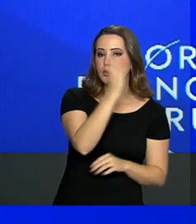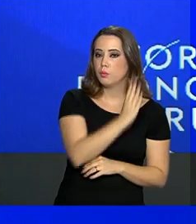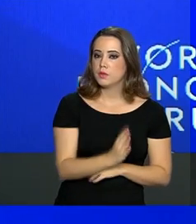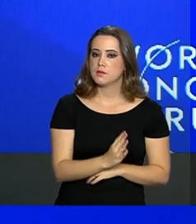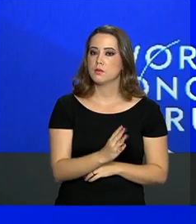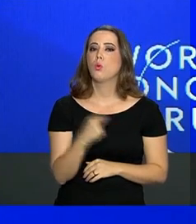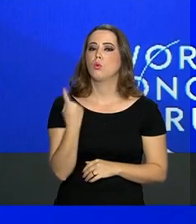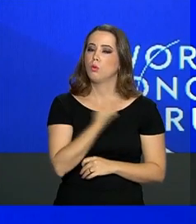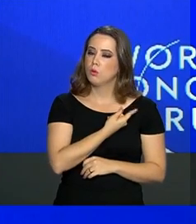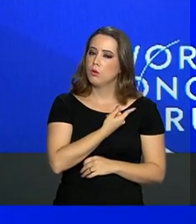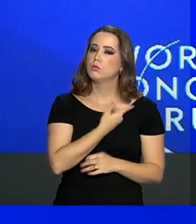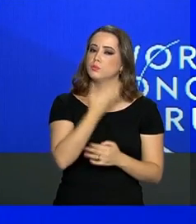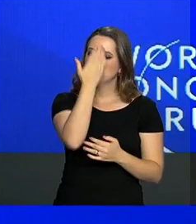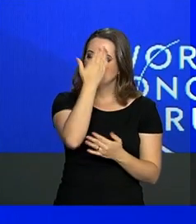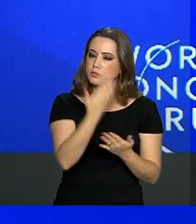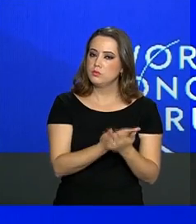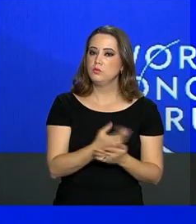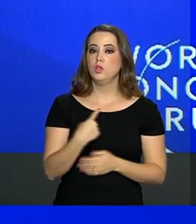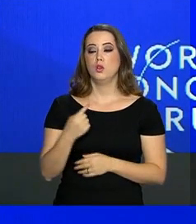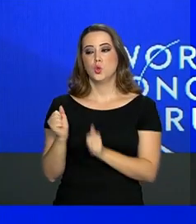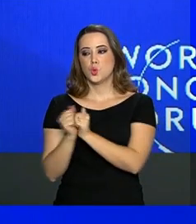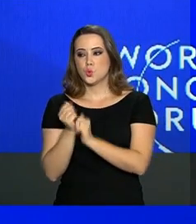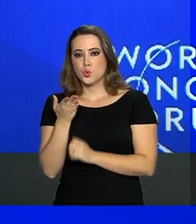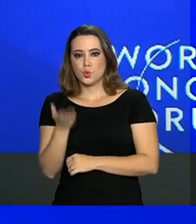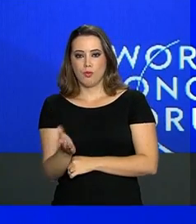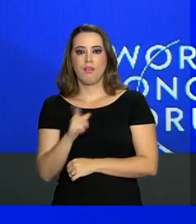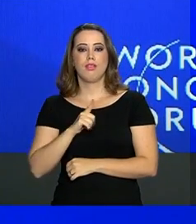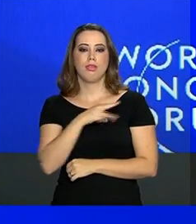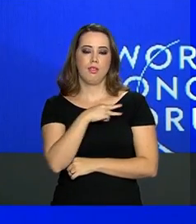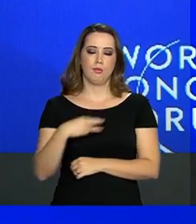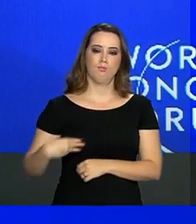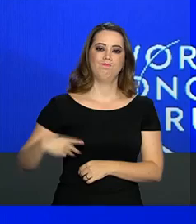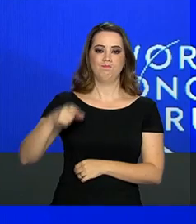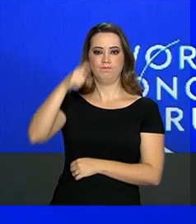entre nós, meu ministro da Justiça, Sérgio Moro,